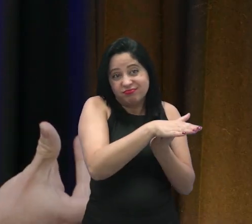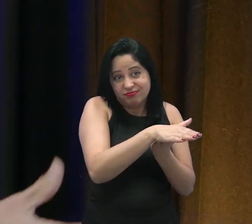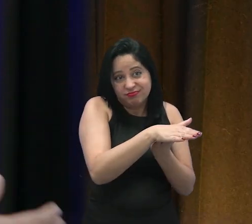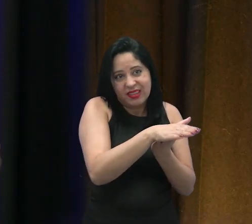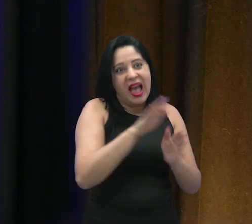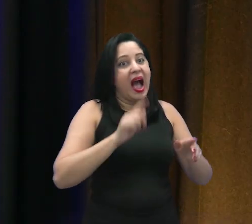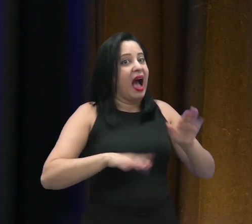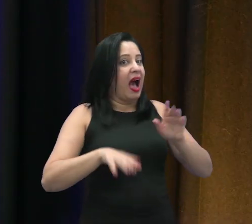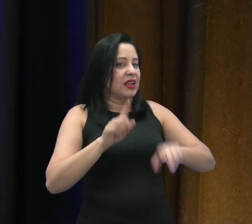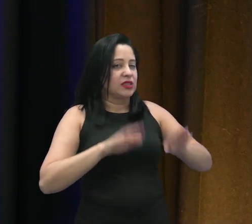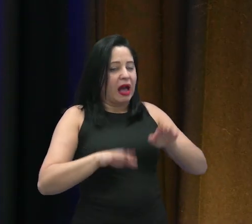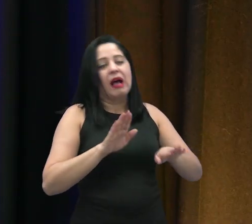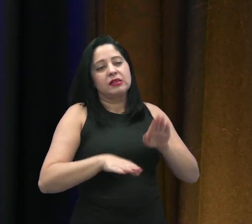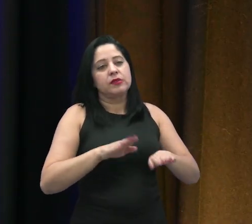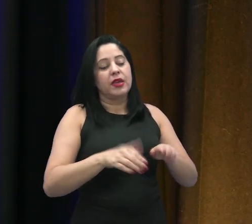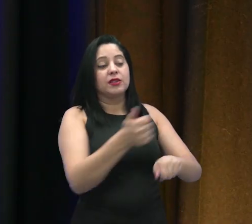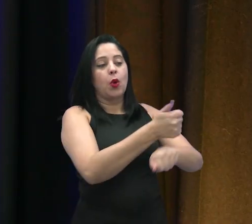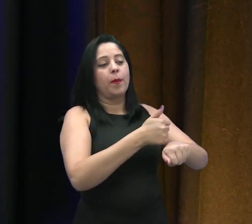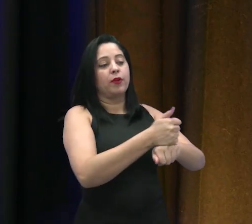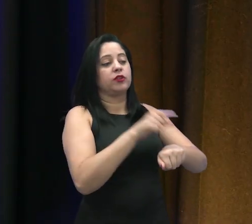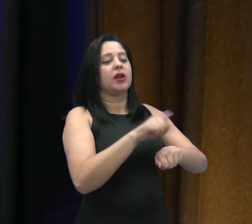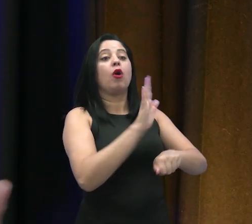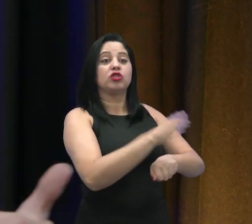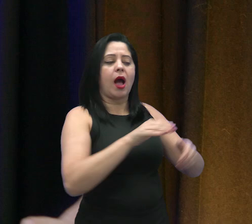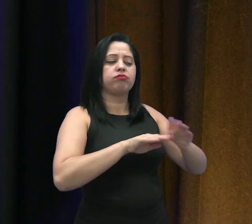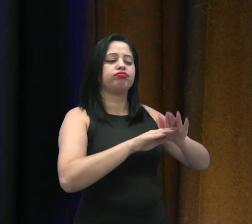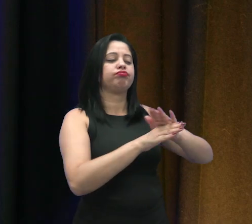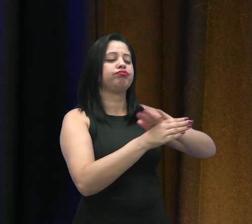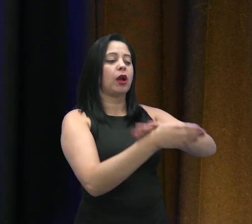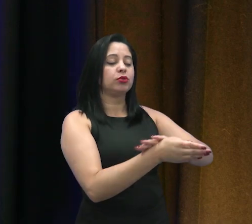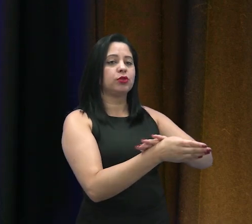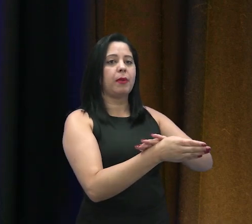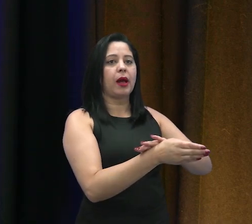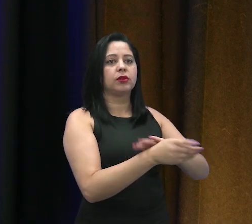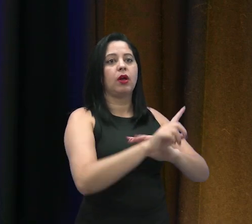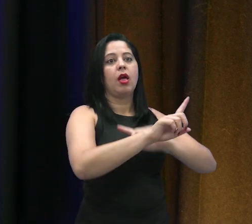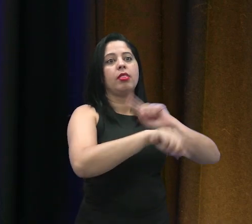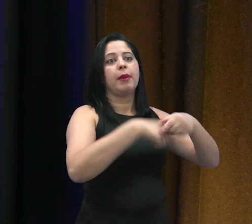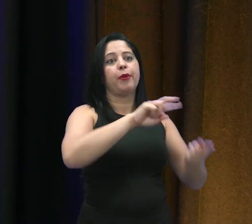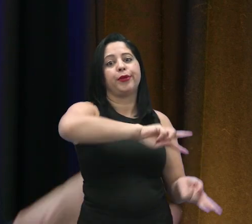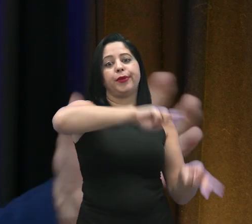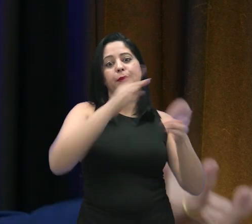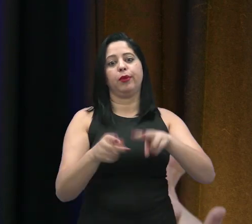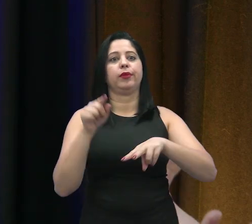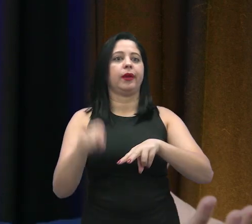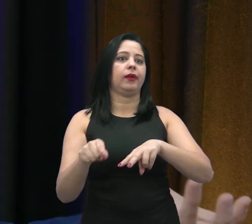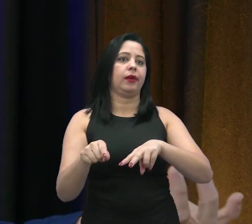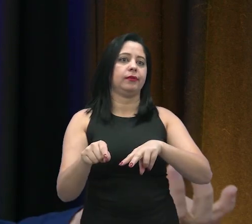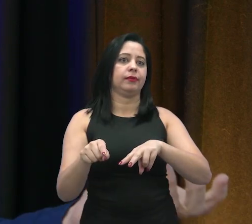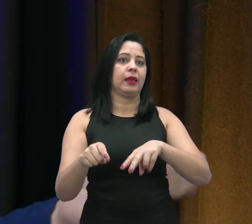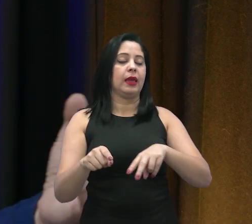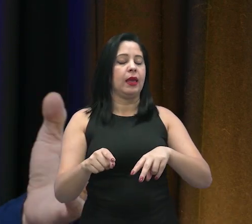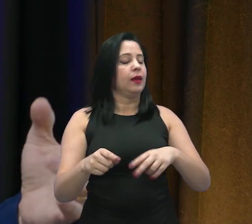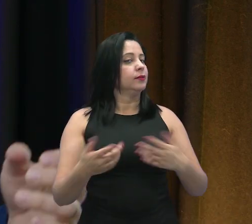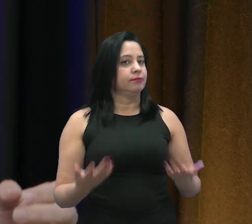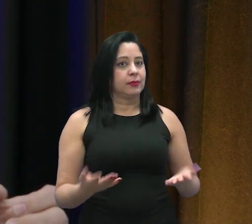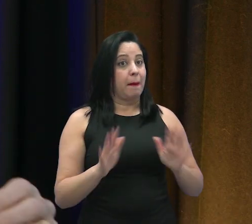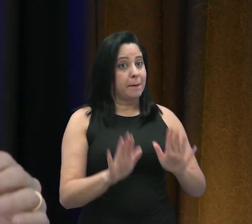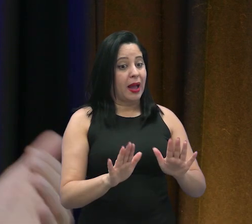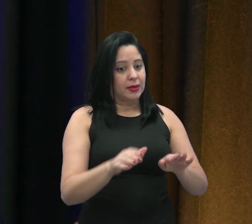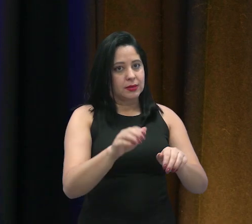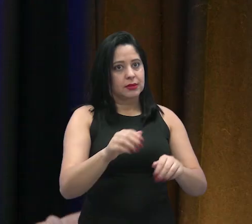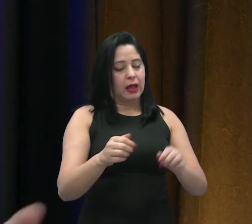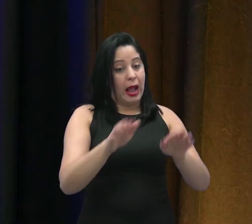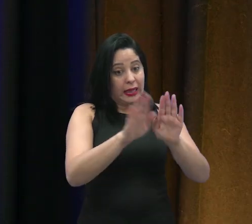que ele já está adaptado para ir para outra classe, cobrir aquele profissional que não está mais. E a gente sabe que o autista ele precisa de